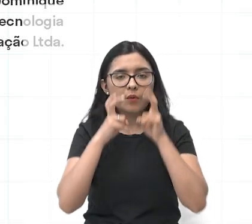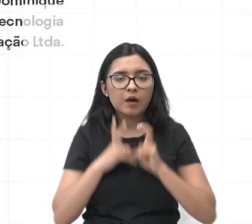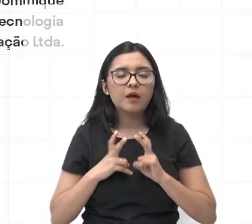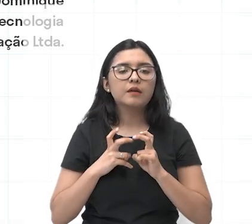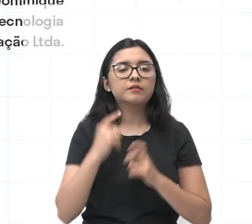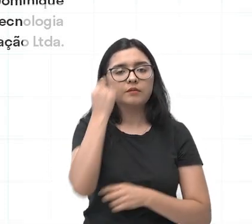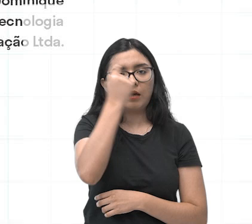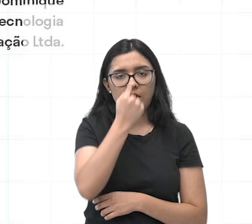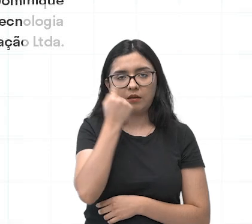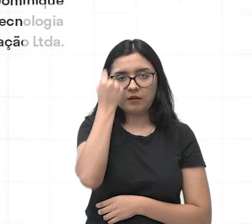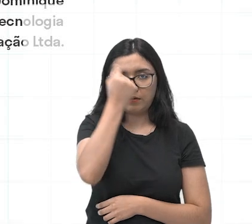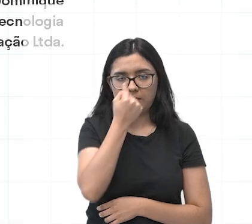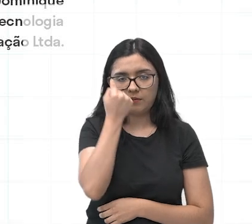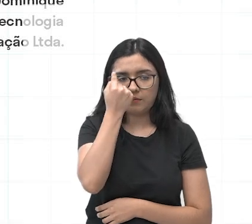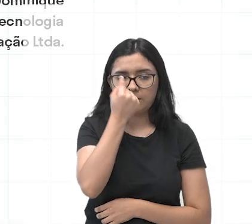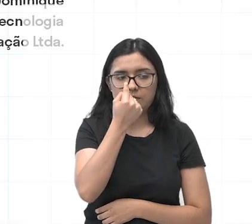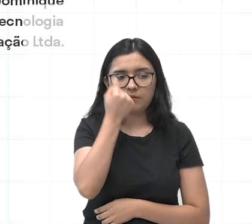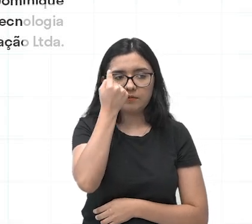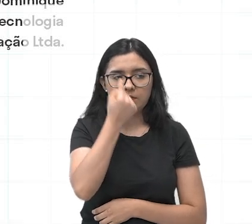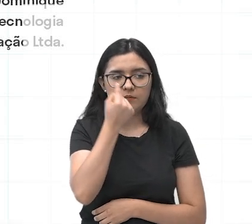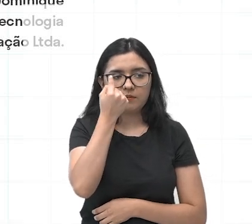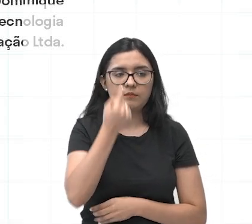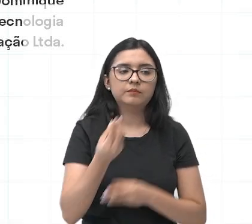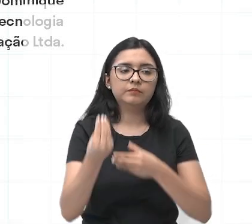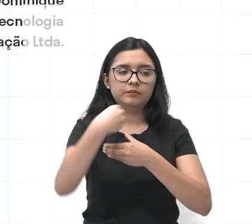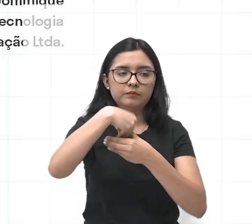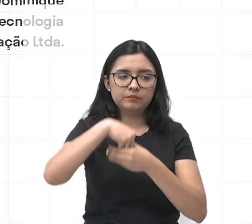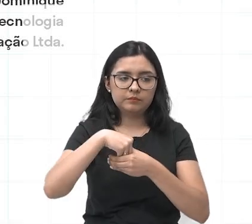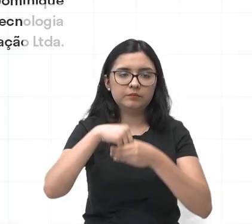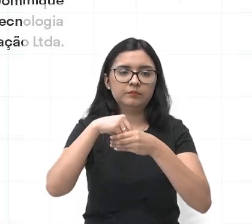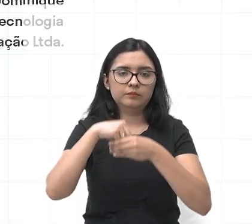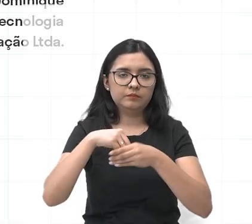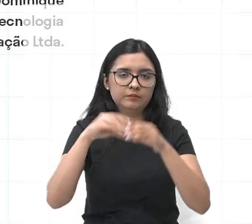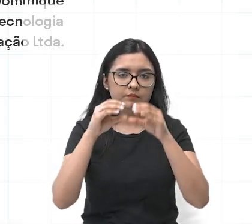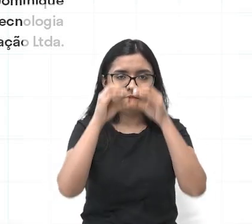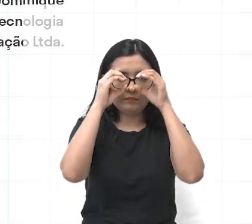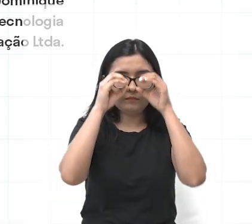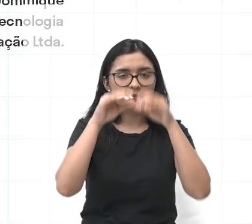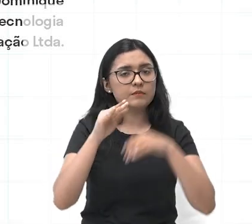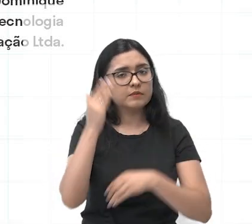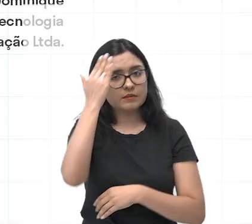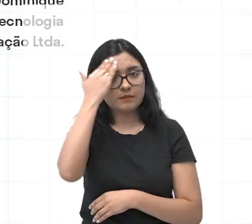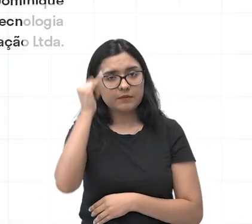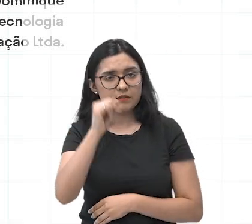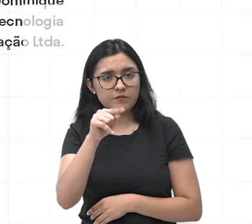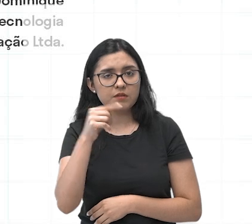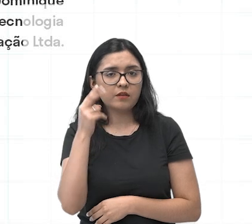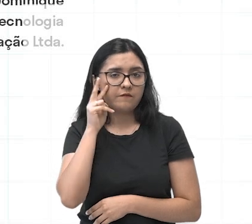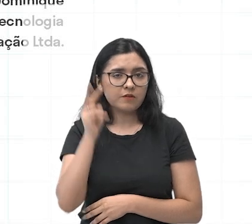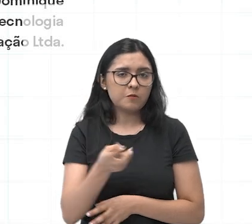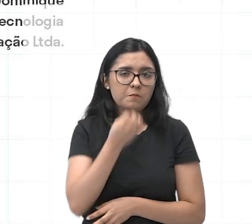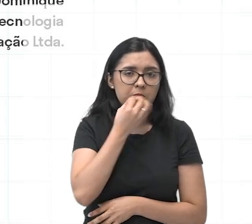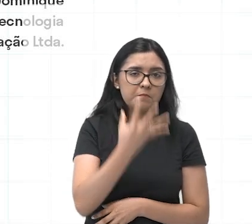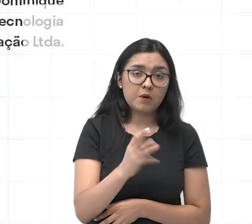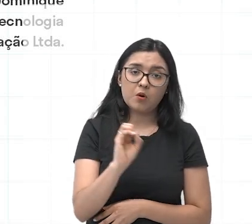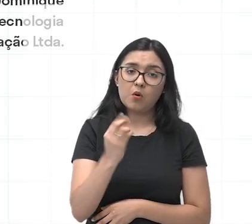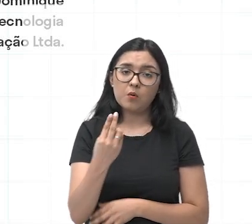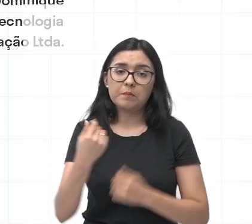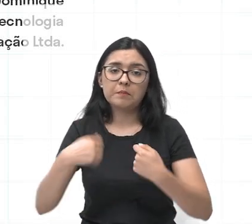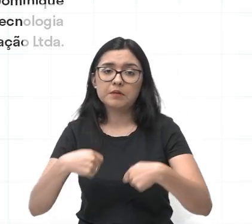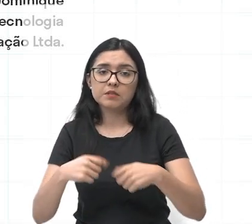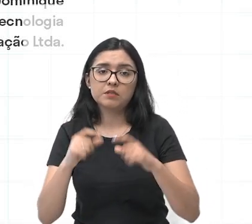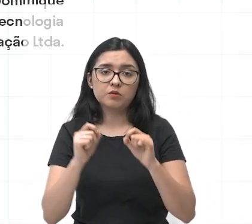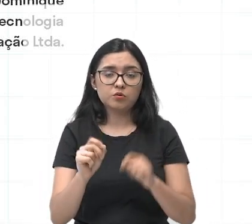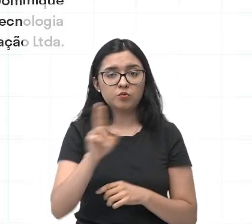pressão intraocular, de refração de fundo e fundo de olho, para saber se você está enxergando bem ou se está precisando de